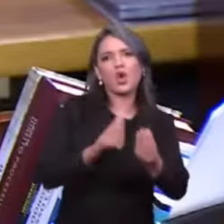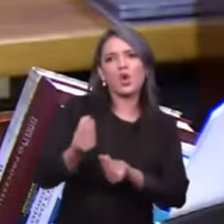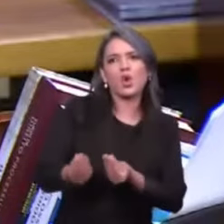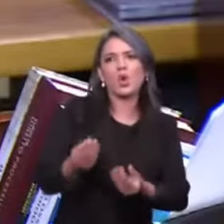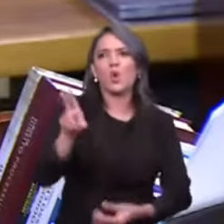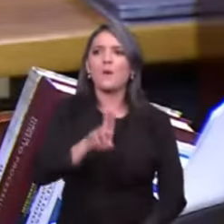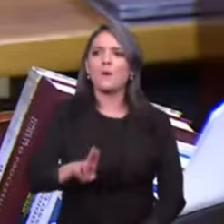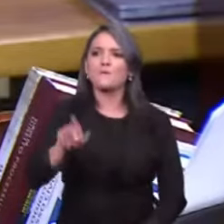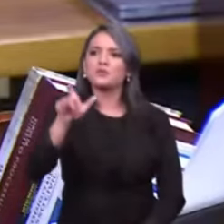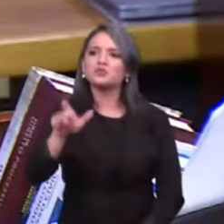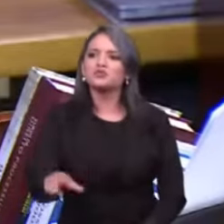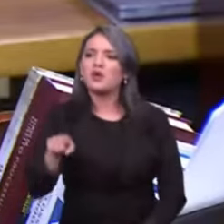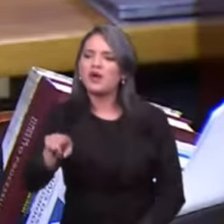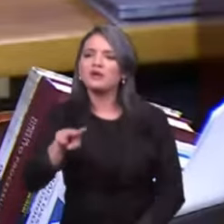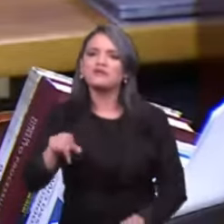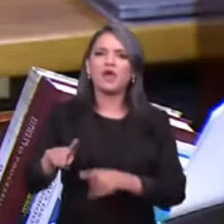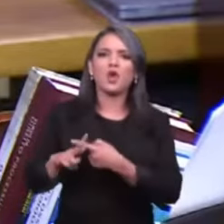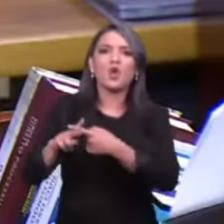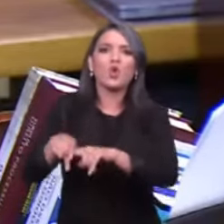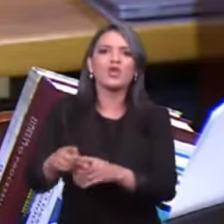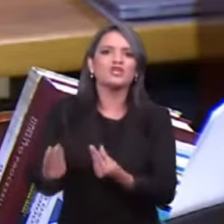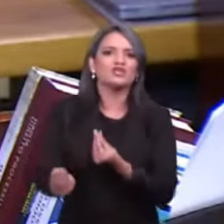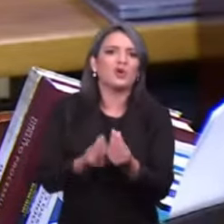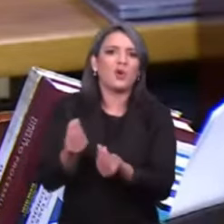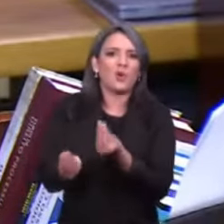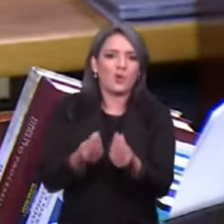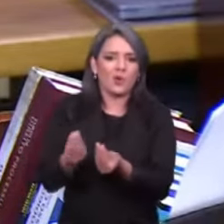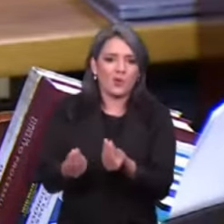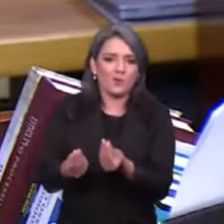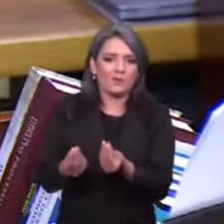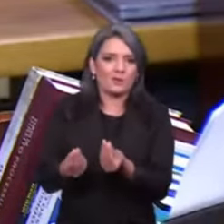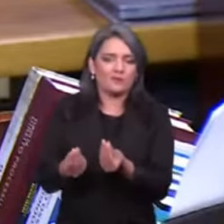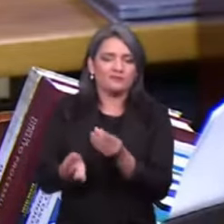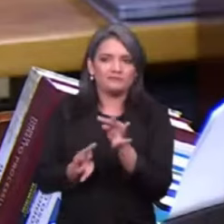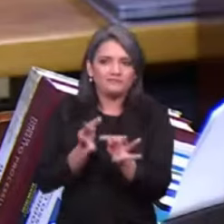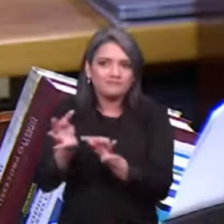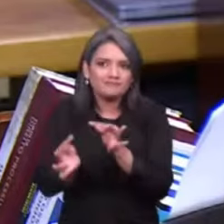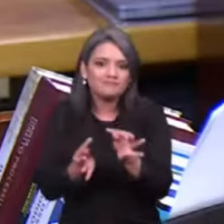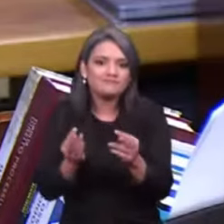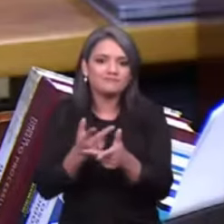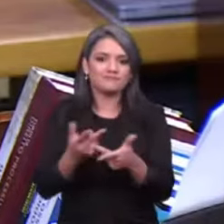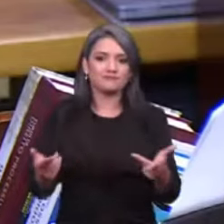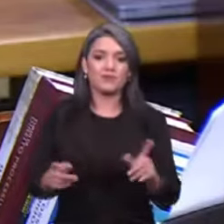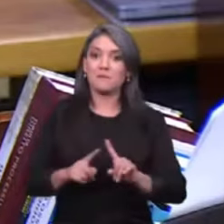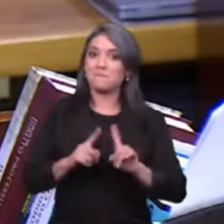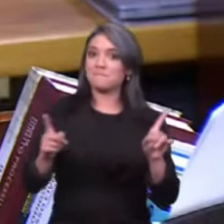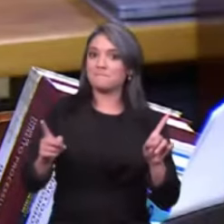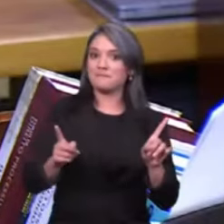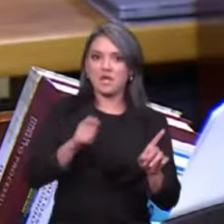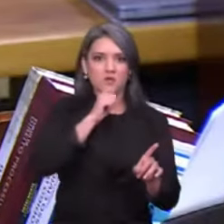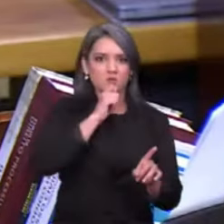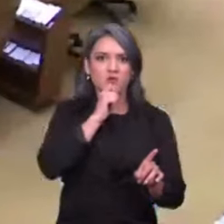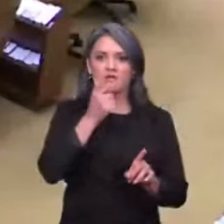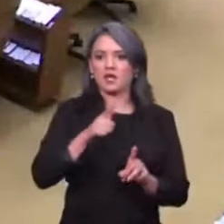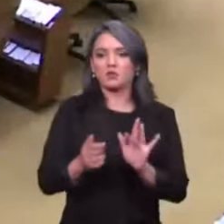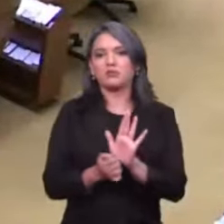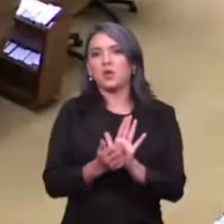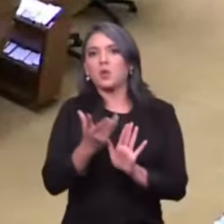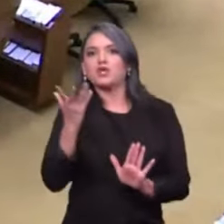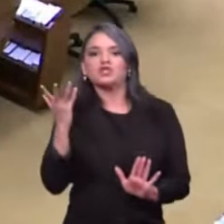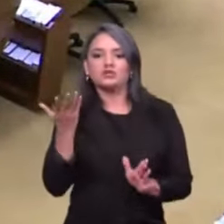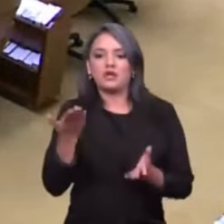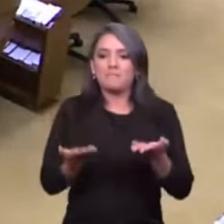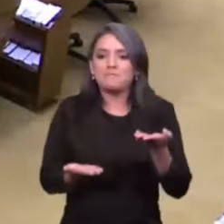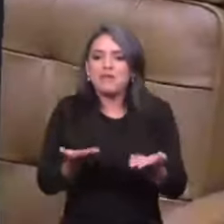tratamento, adverte, faz uma audiência para... Agora, V. Exª não fixa a quantidade. Não fixa? Fixa.